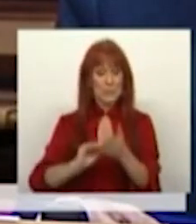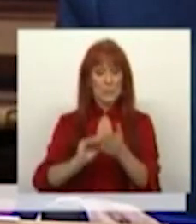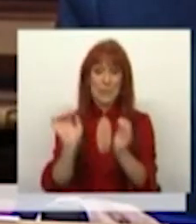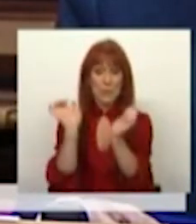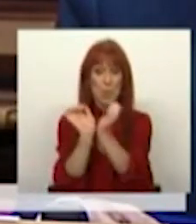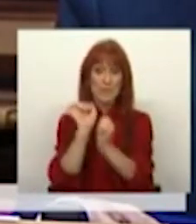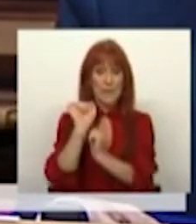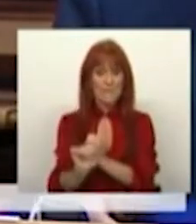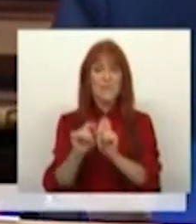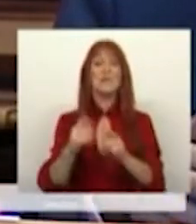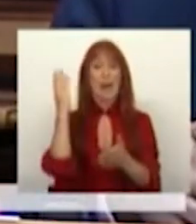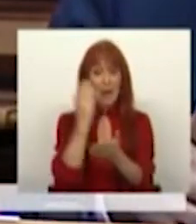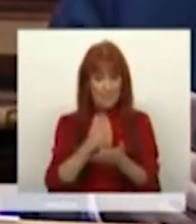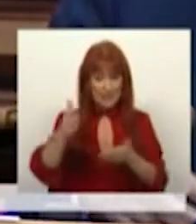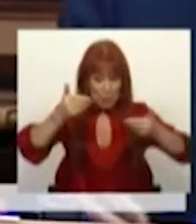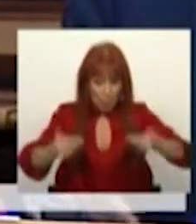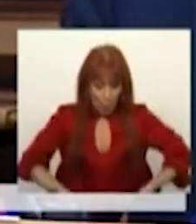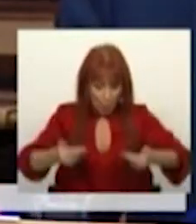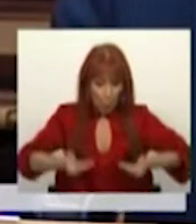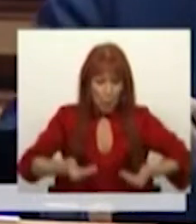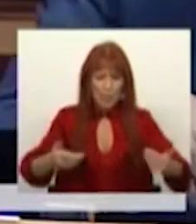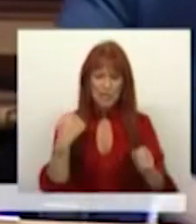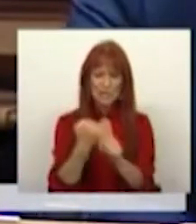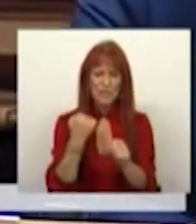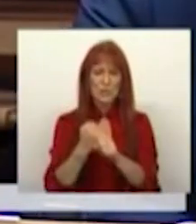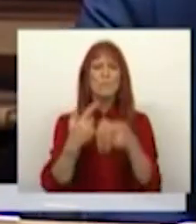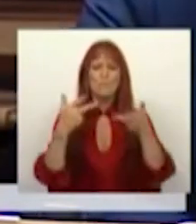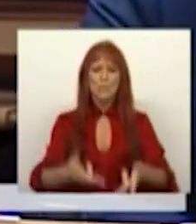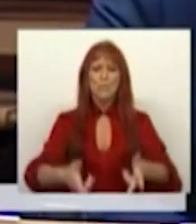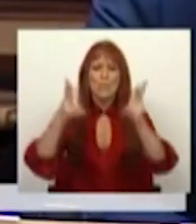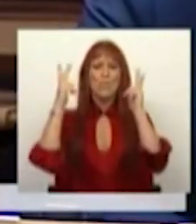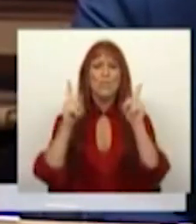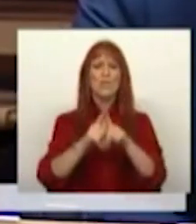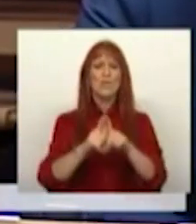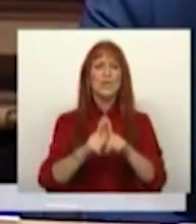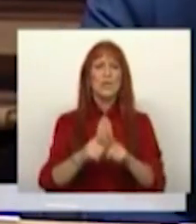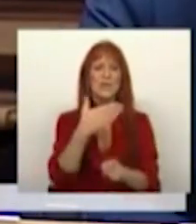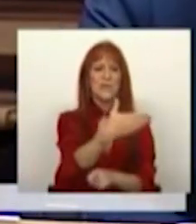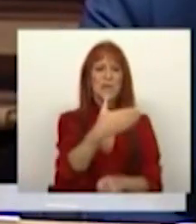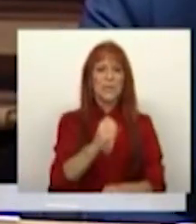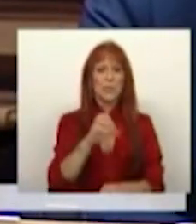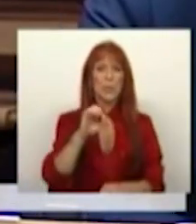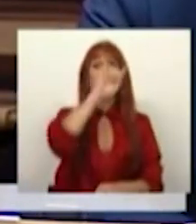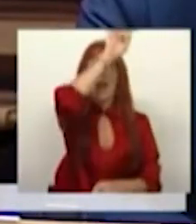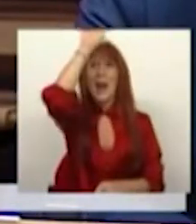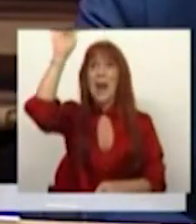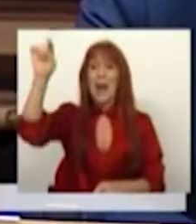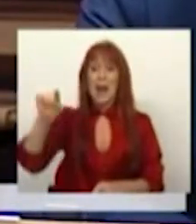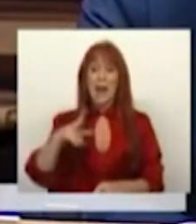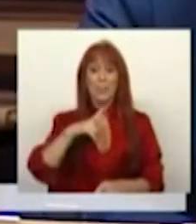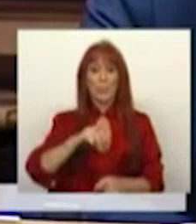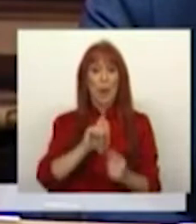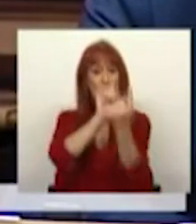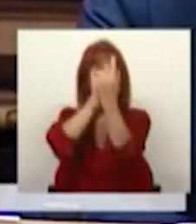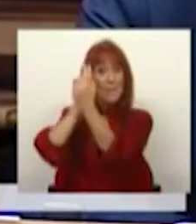na Segurança Social. E a partir de hoje, este serviço vai estar disponível em 108 locais de atendimento em todo o